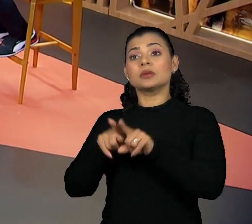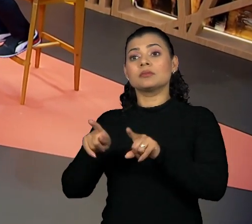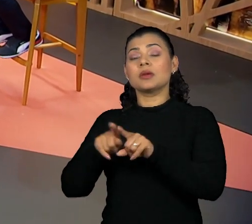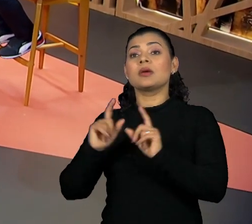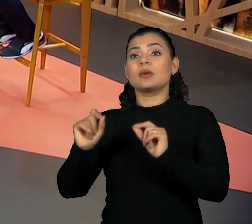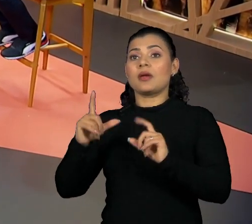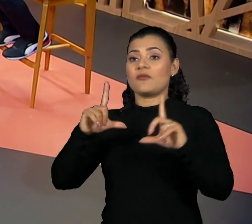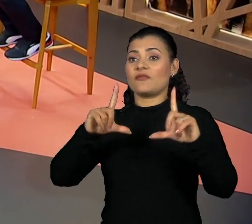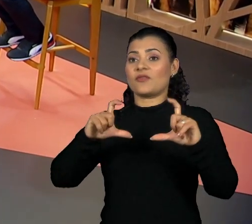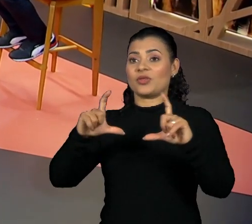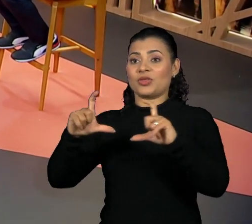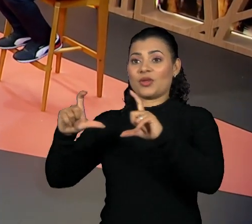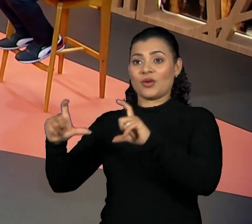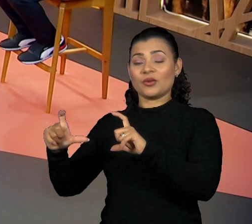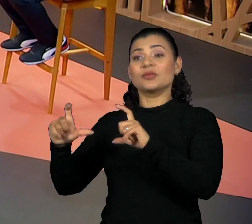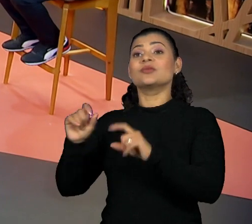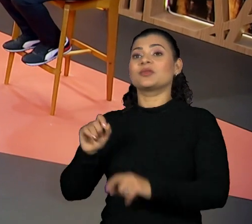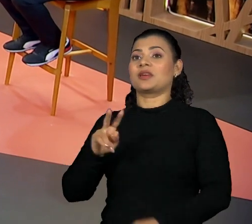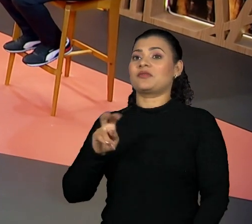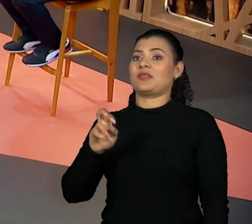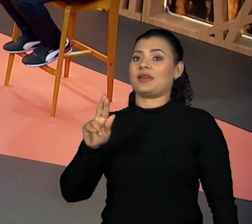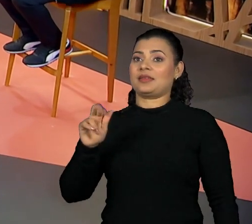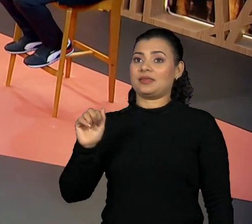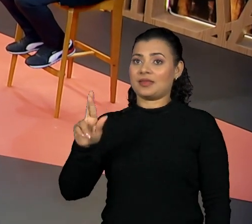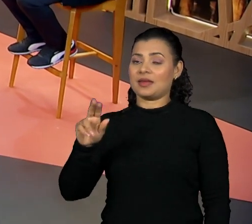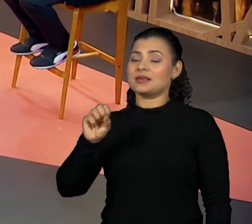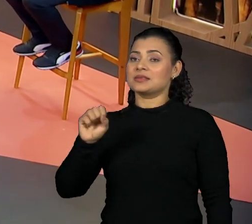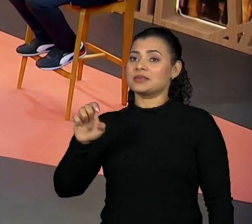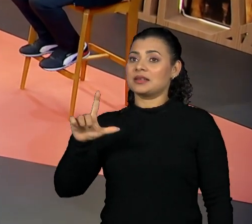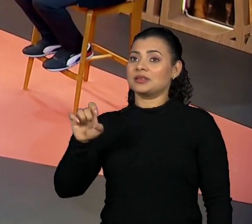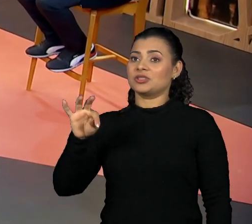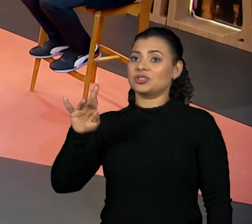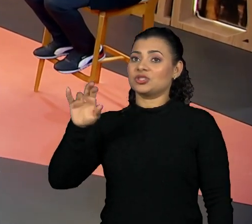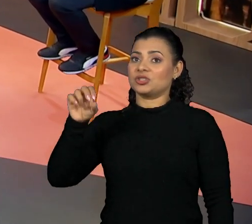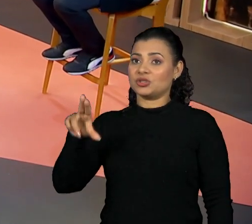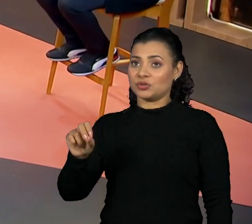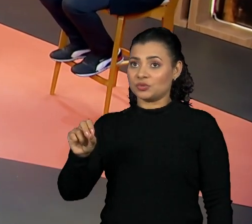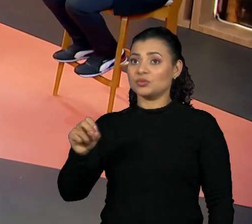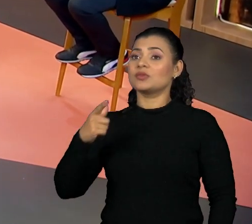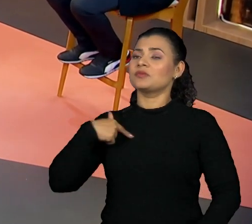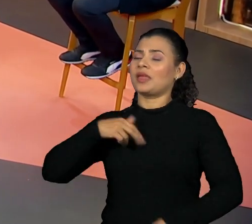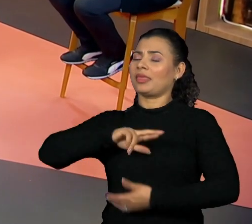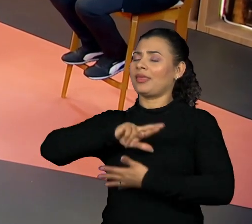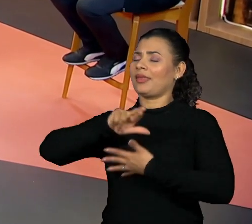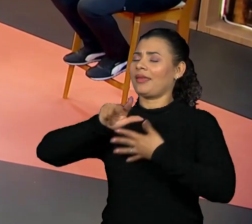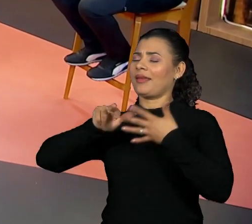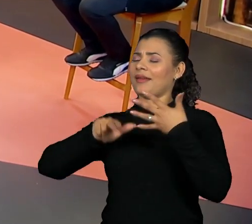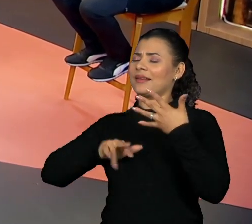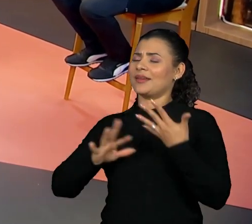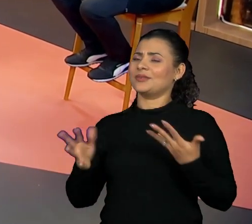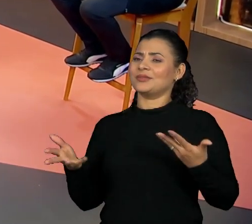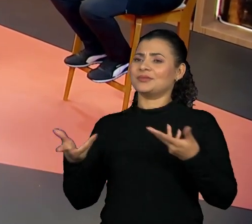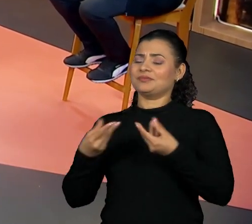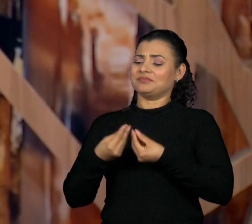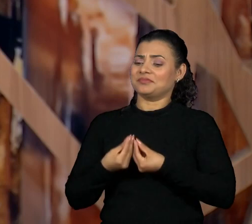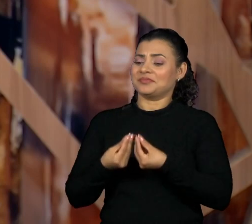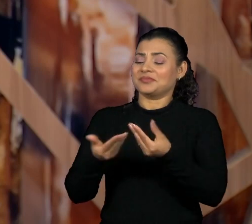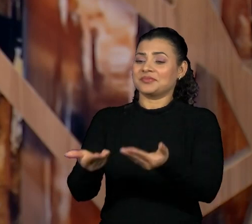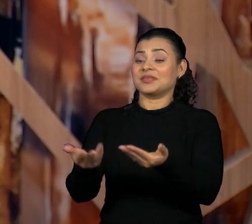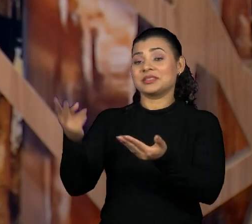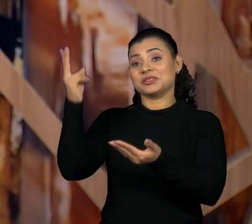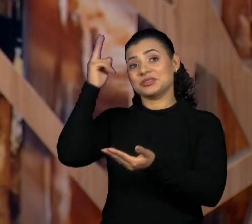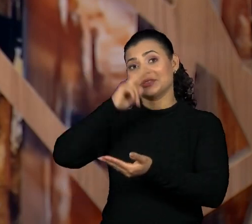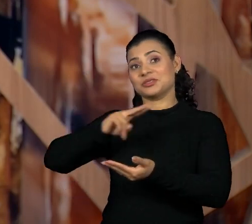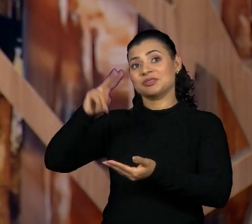veterano fotógrafo, Wagner Celestino, vai trazer trabalho lindo do Wagner. Um pouco da história